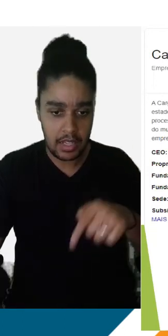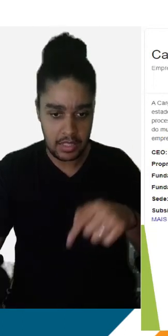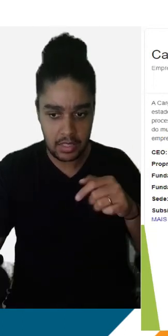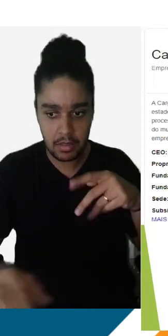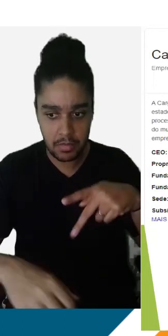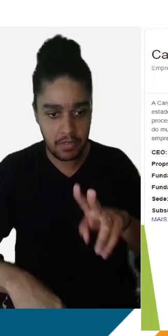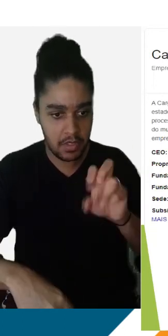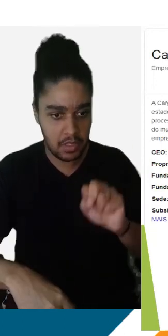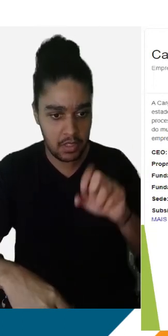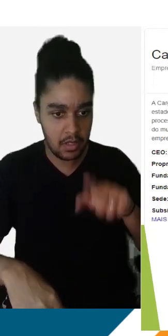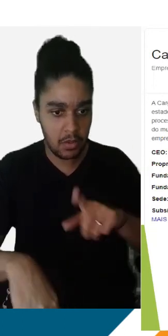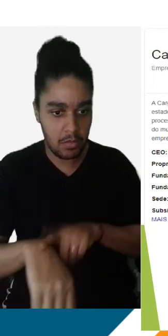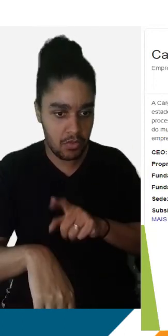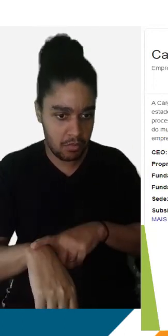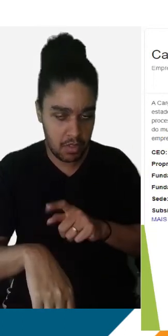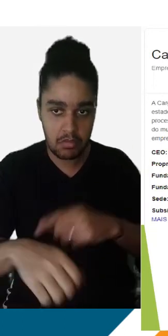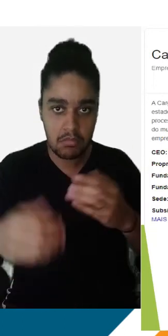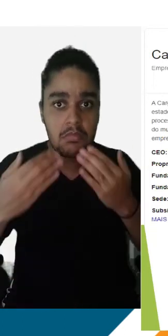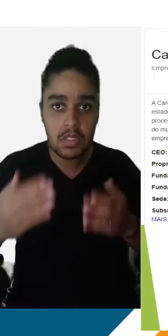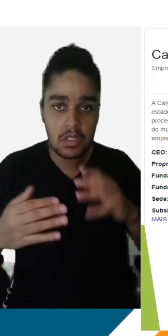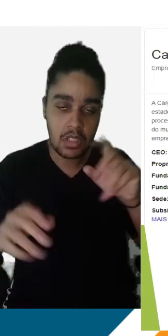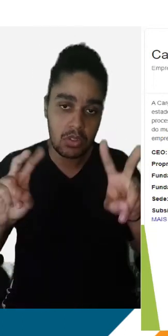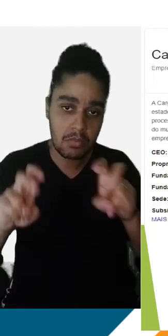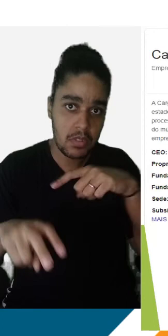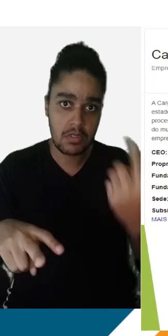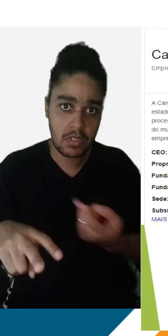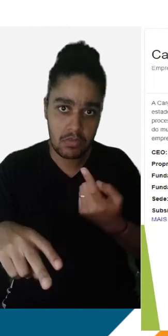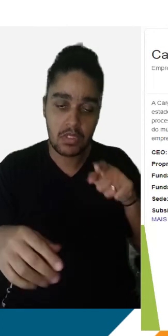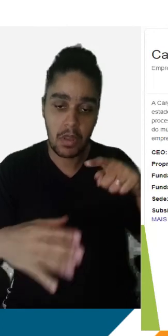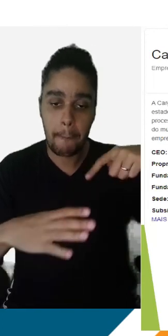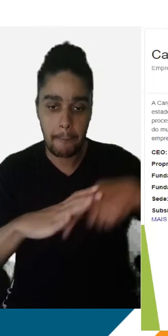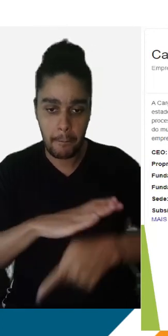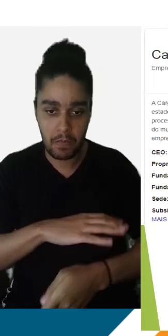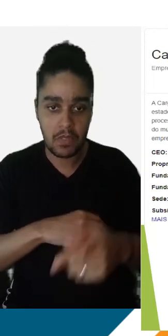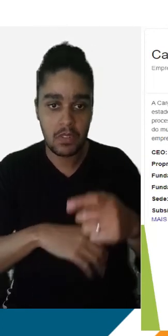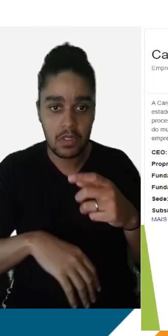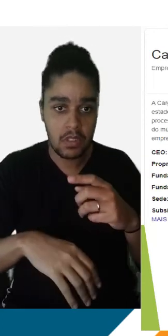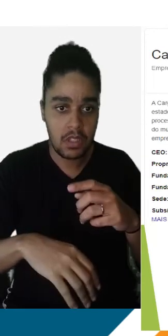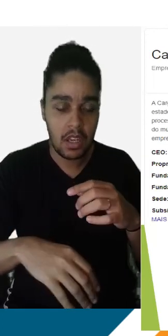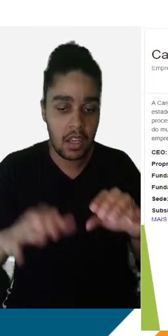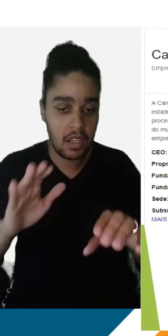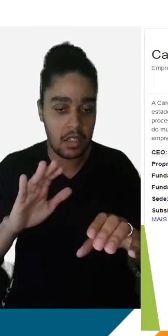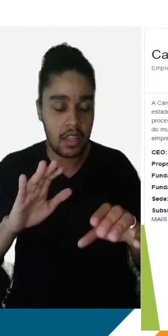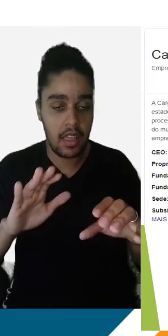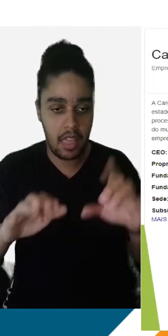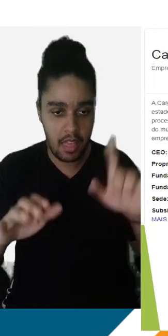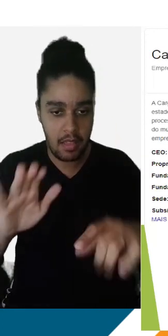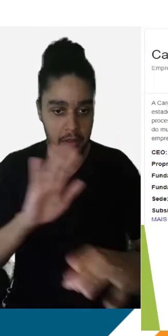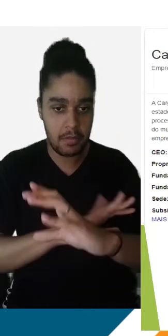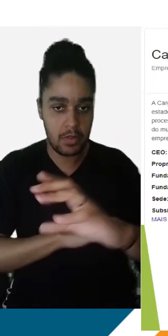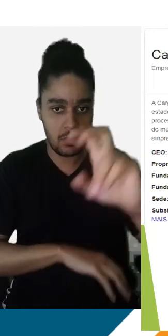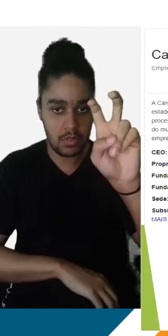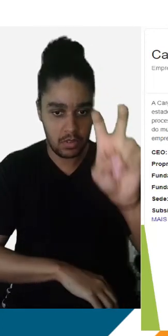aqui no PVS, sendo um momento de apresentar o tema para vocês e que vocês aprofundem aí, dica, capítulo 5 da apostila